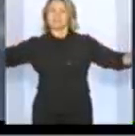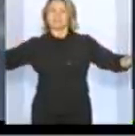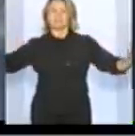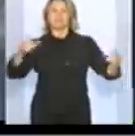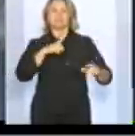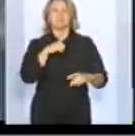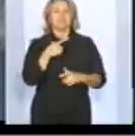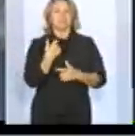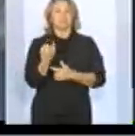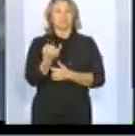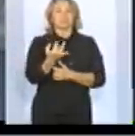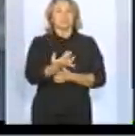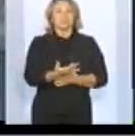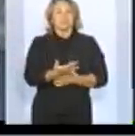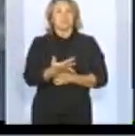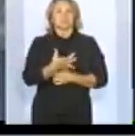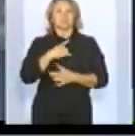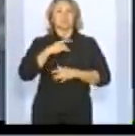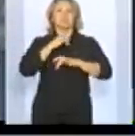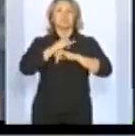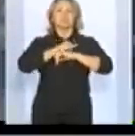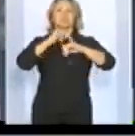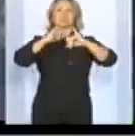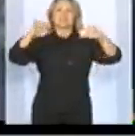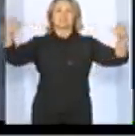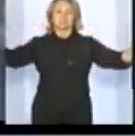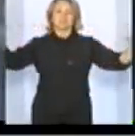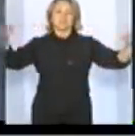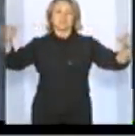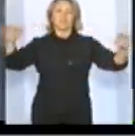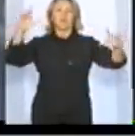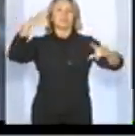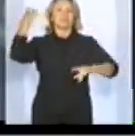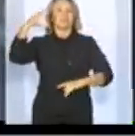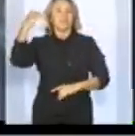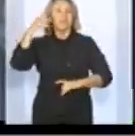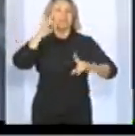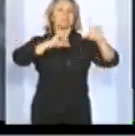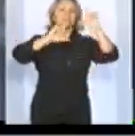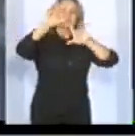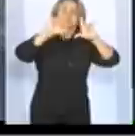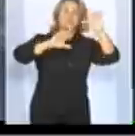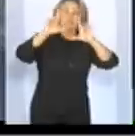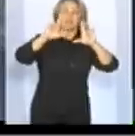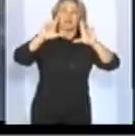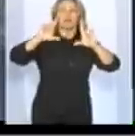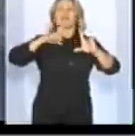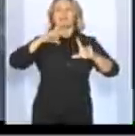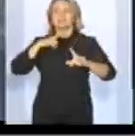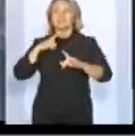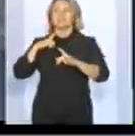frequência de radiodifusão. É óbvio que a frequência de radiodifusão ela é controlada, Mas